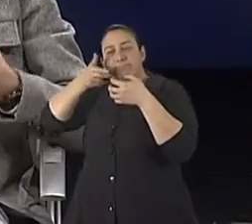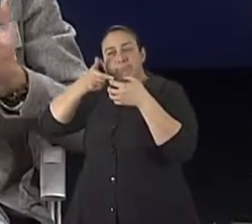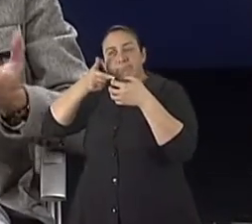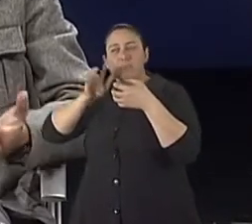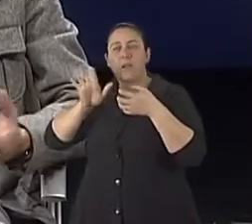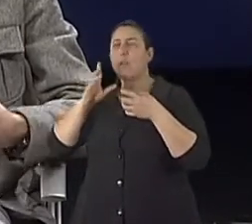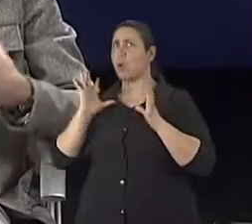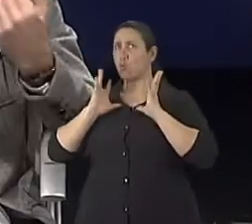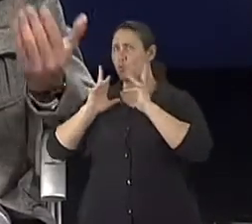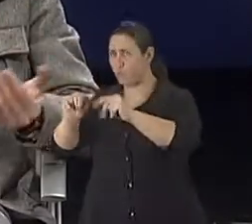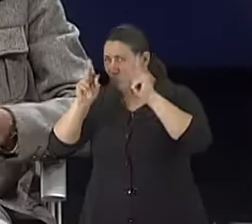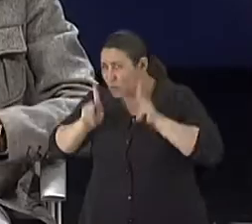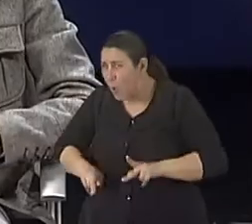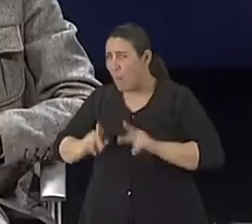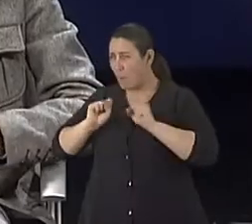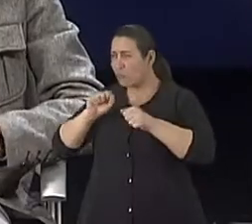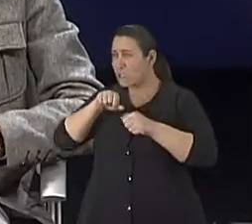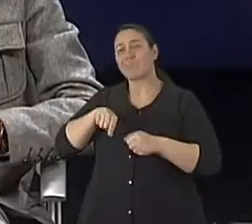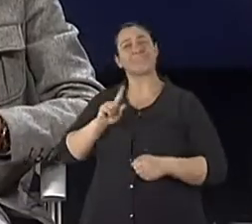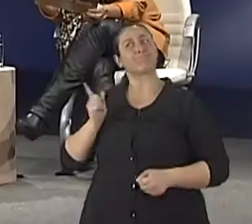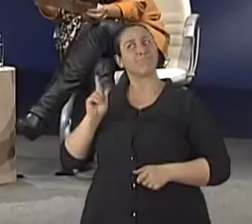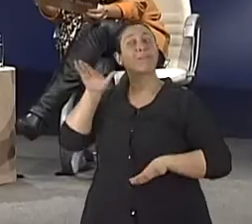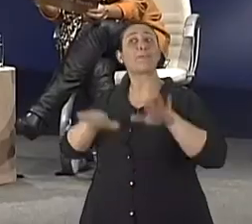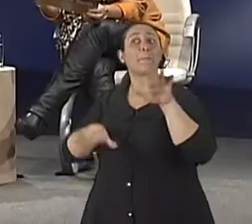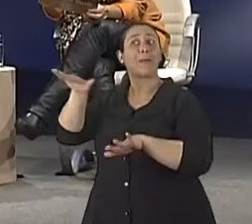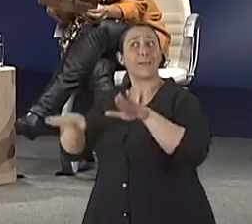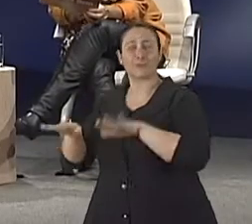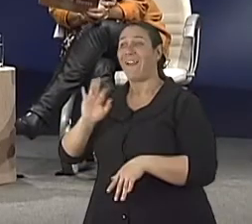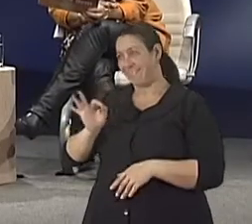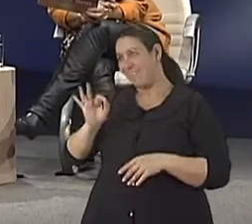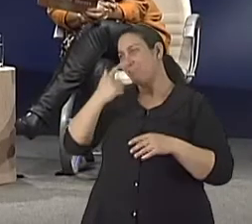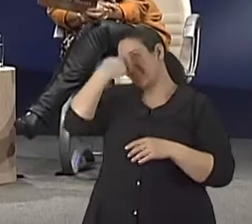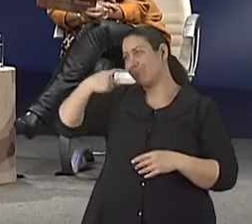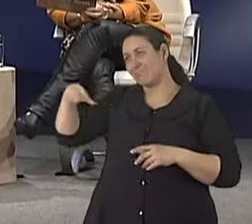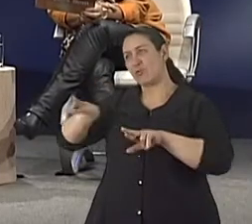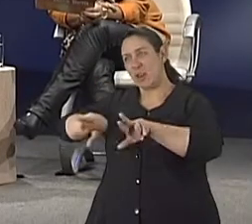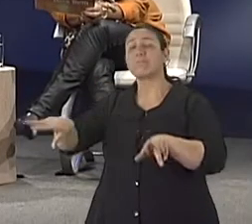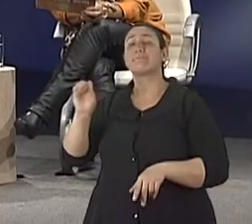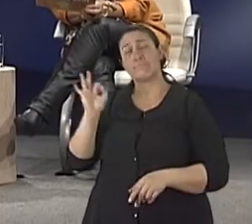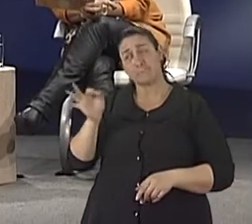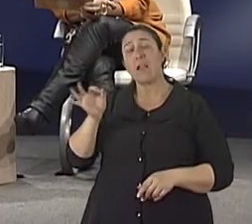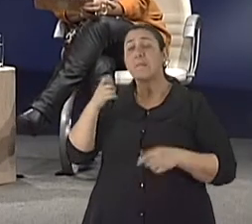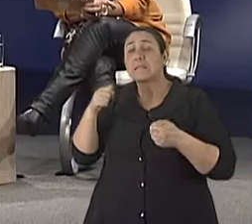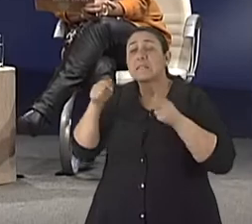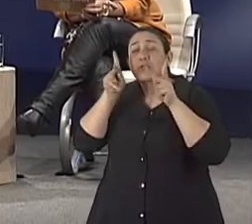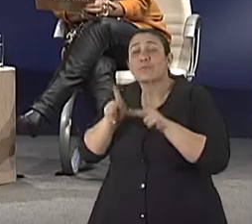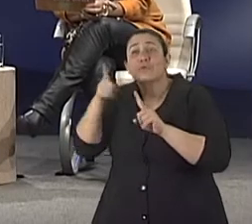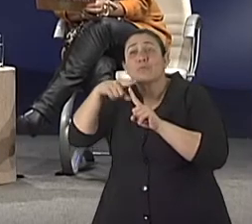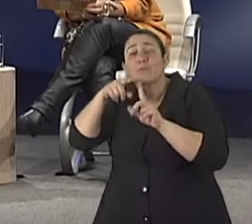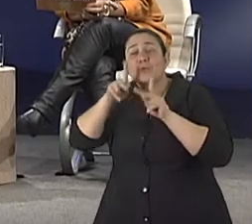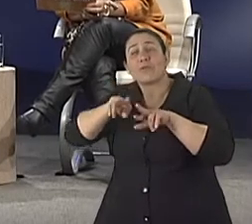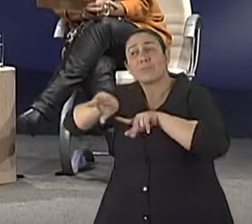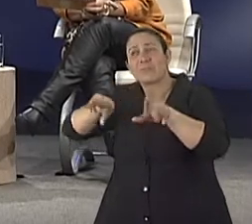ser estudado tem que ser conversado né cada organismo é o exato existe uma expectativa que em que cada paciente também vai ter